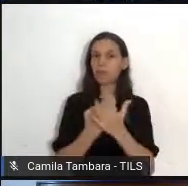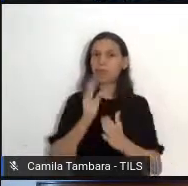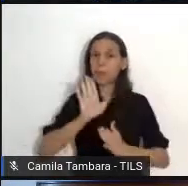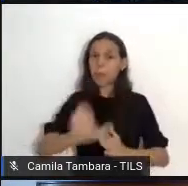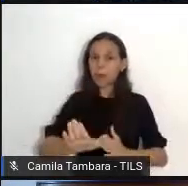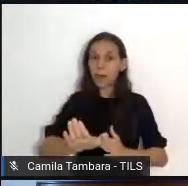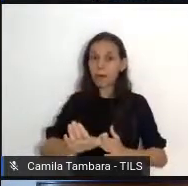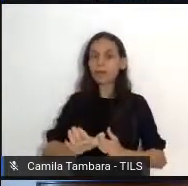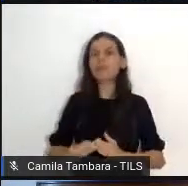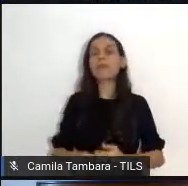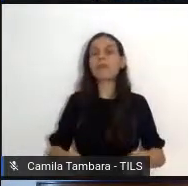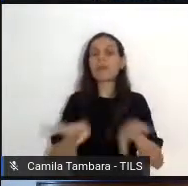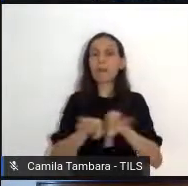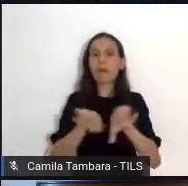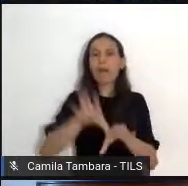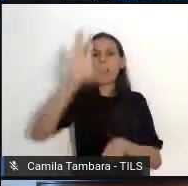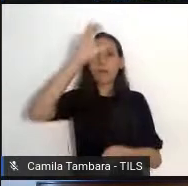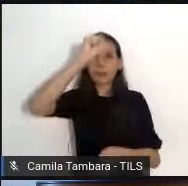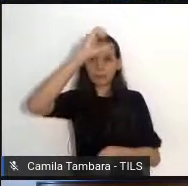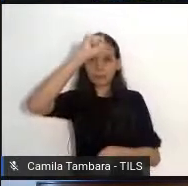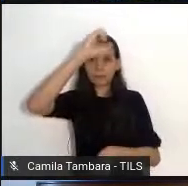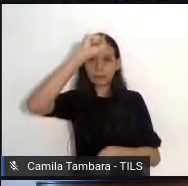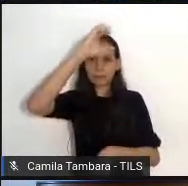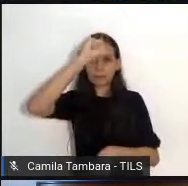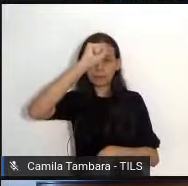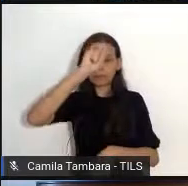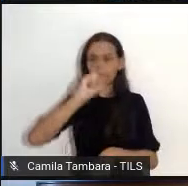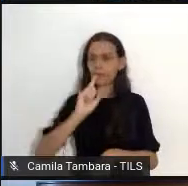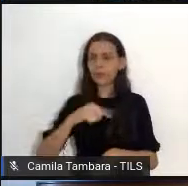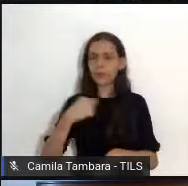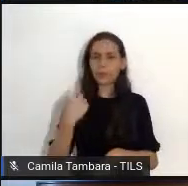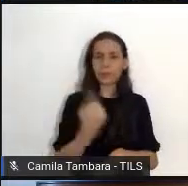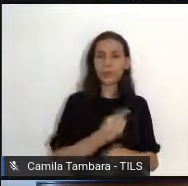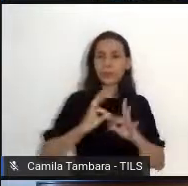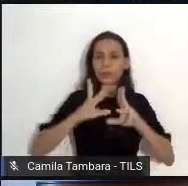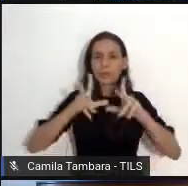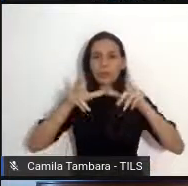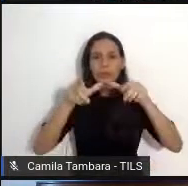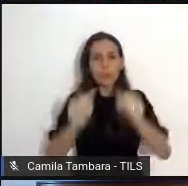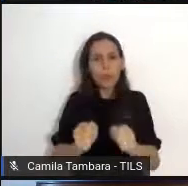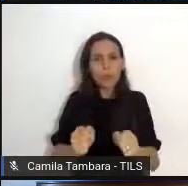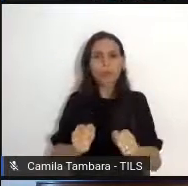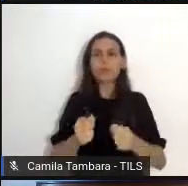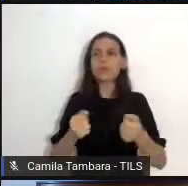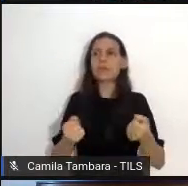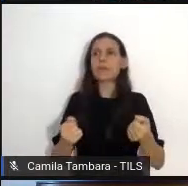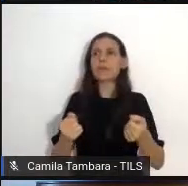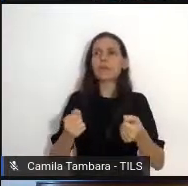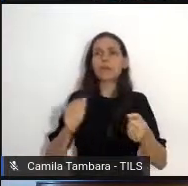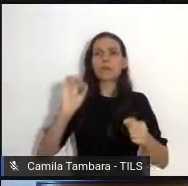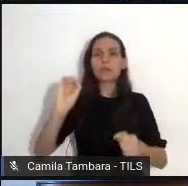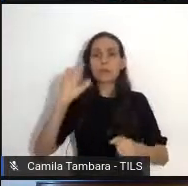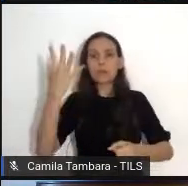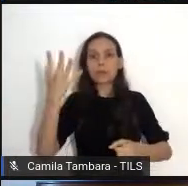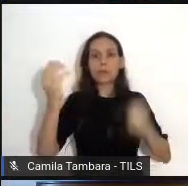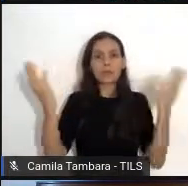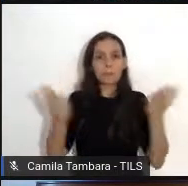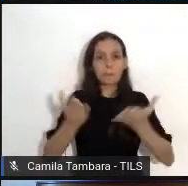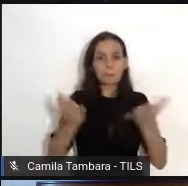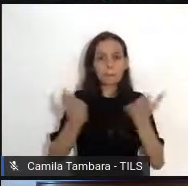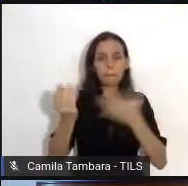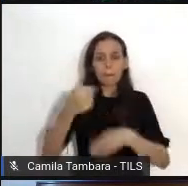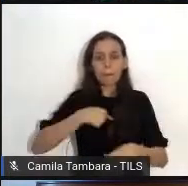Então, assim, com todas as aspas aqui, né, da licença que eu peguei dessa expressão, eu acho interessante